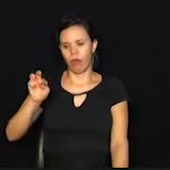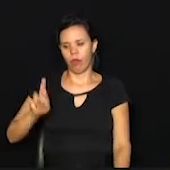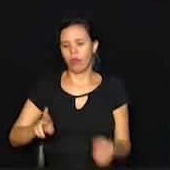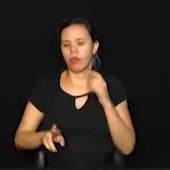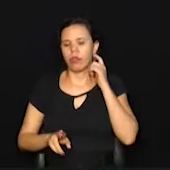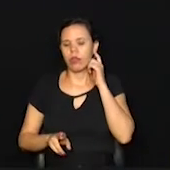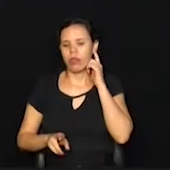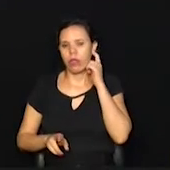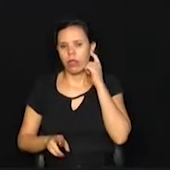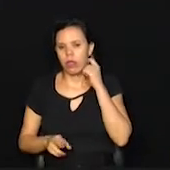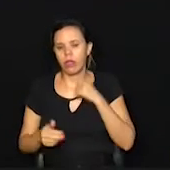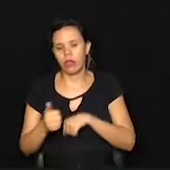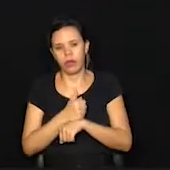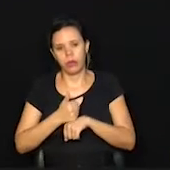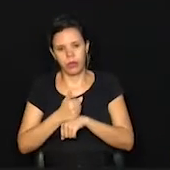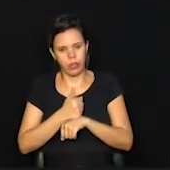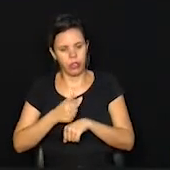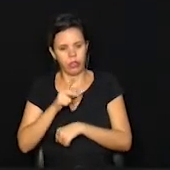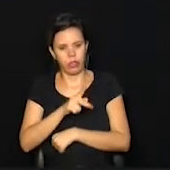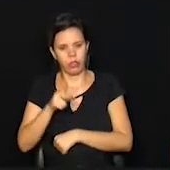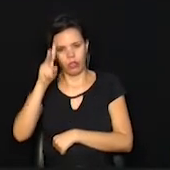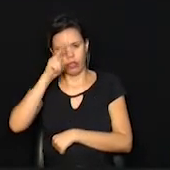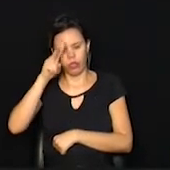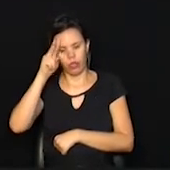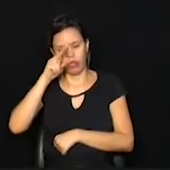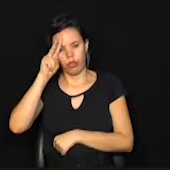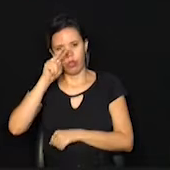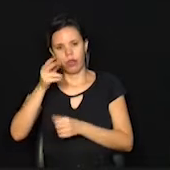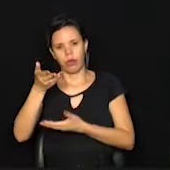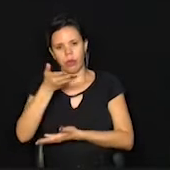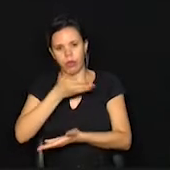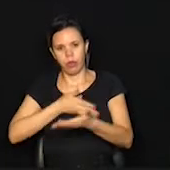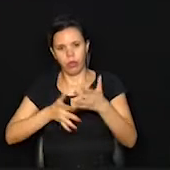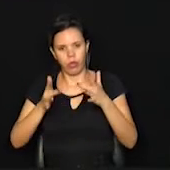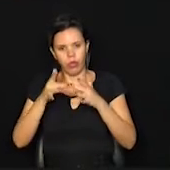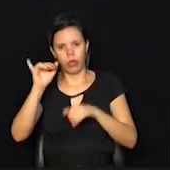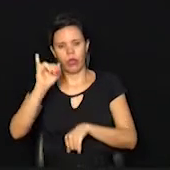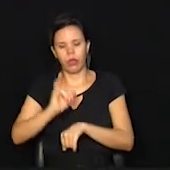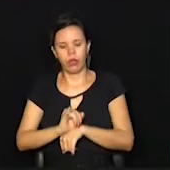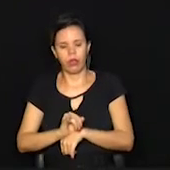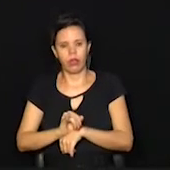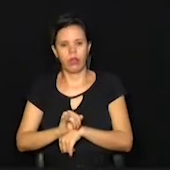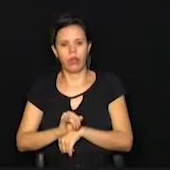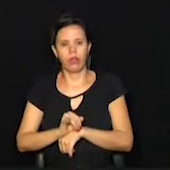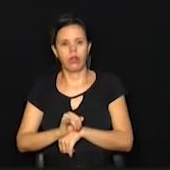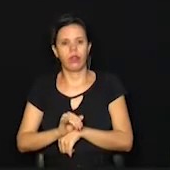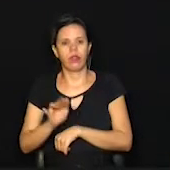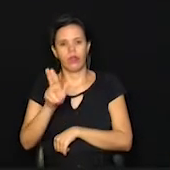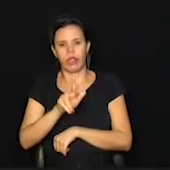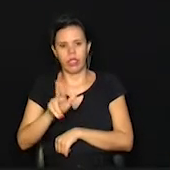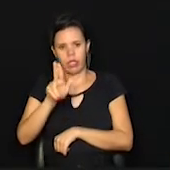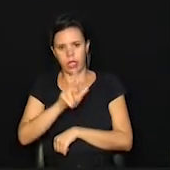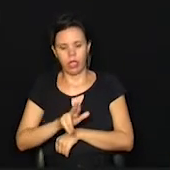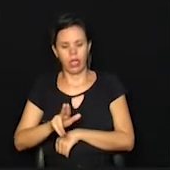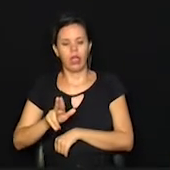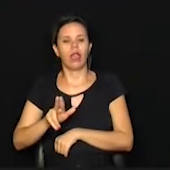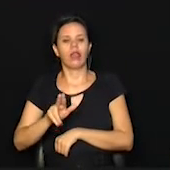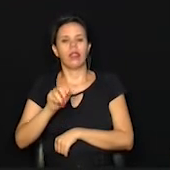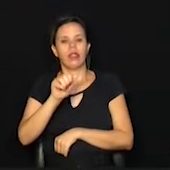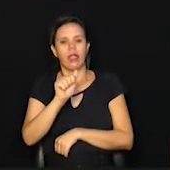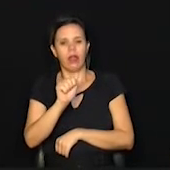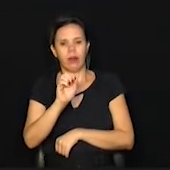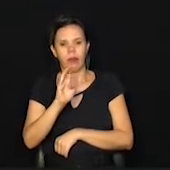Historiador e professor de relações internacionais da universidade e esse é o